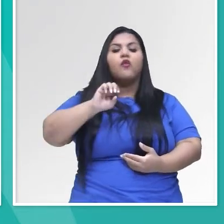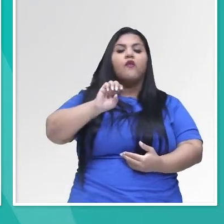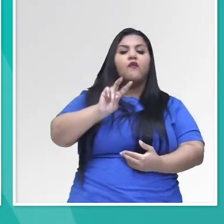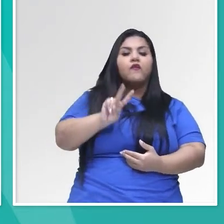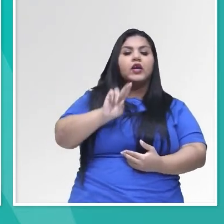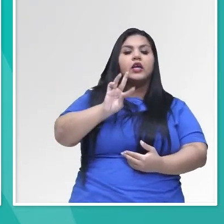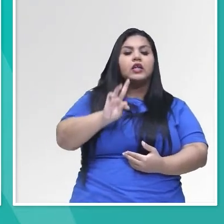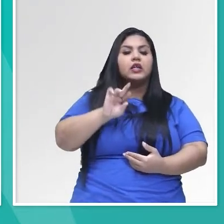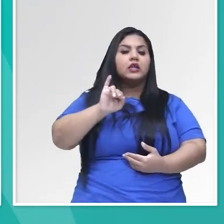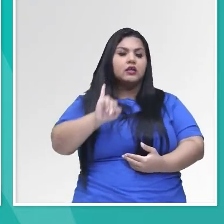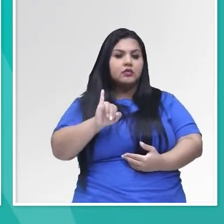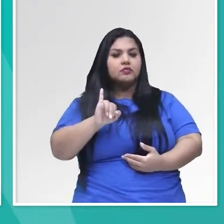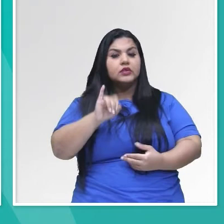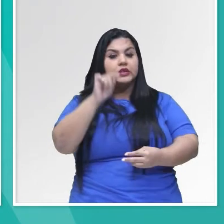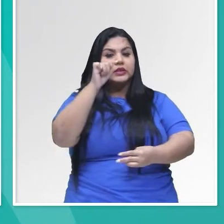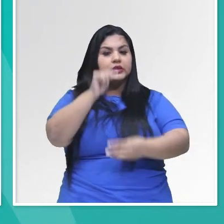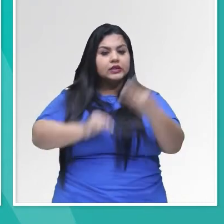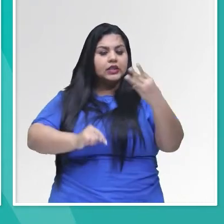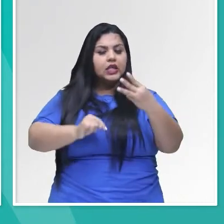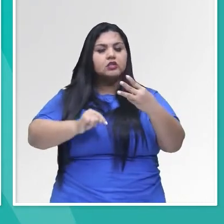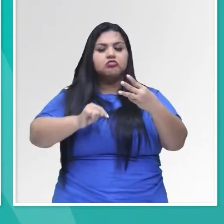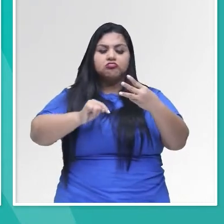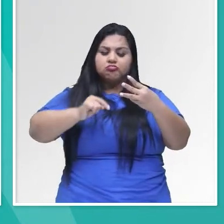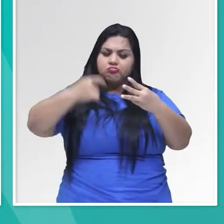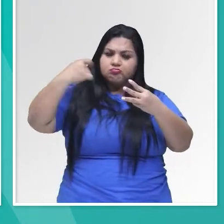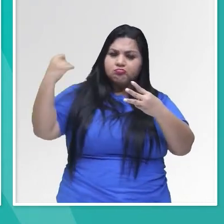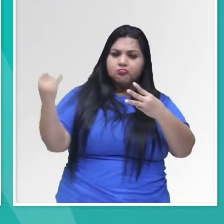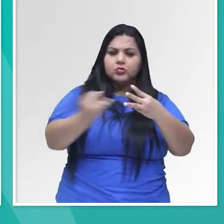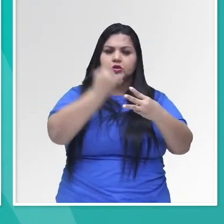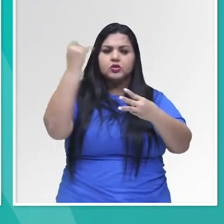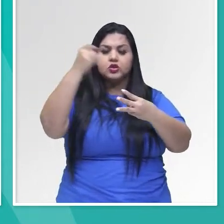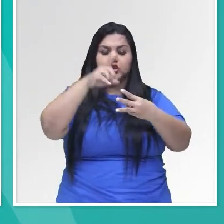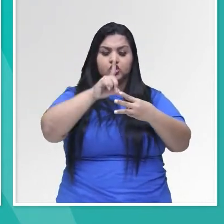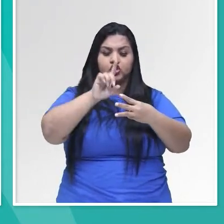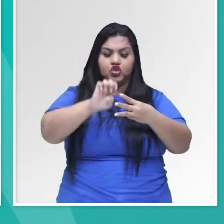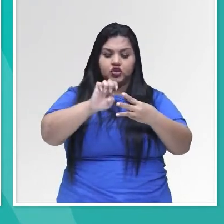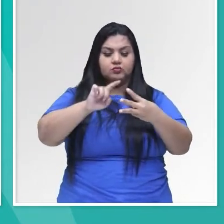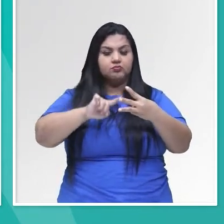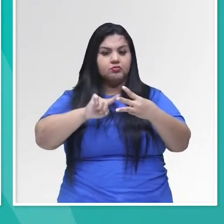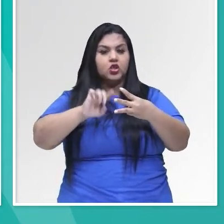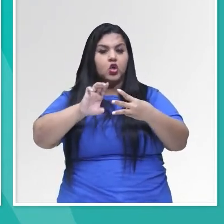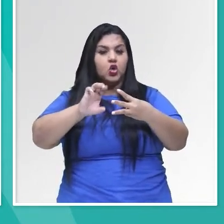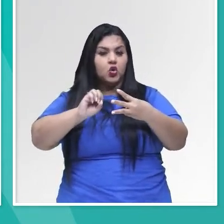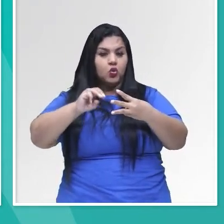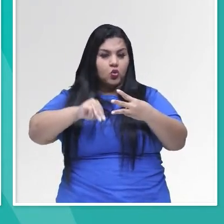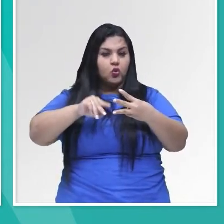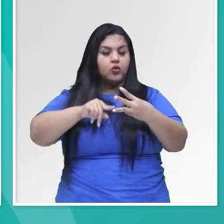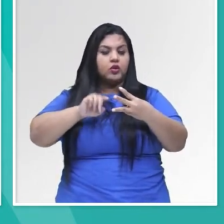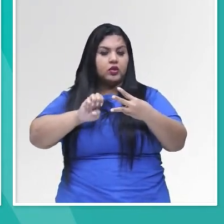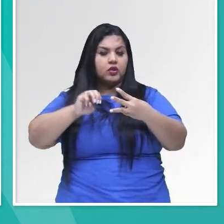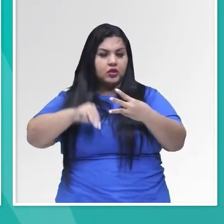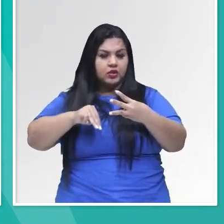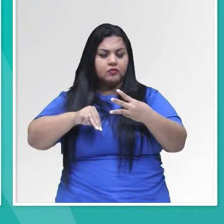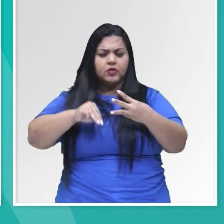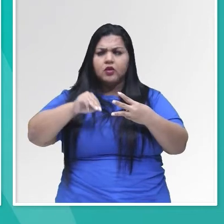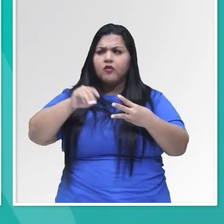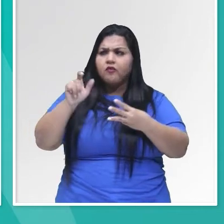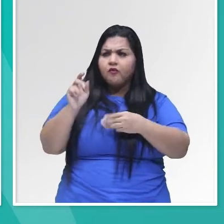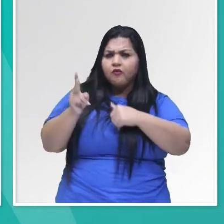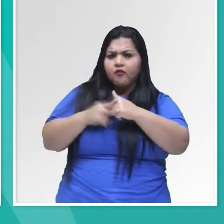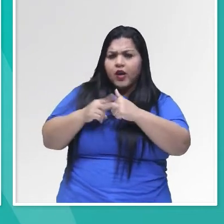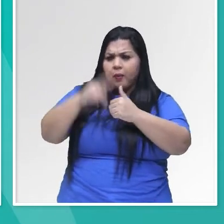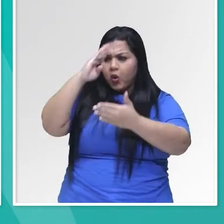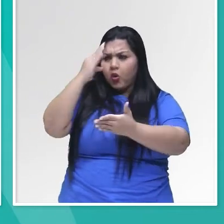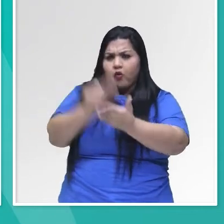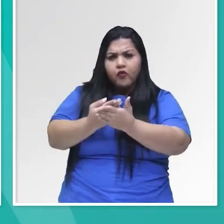3 preposições essenciais, de, com e em. O verbo confiar, ele está